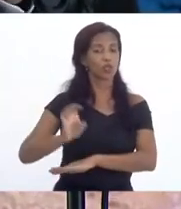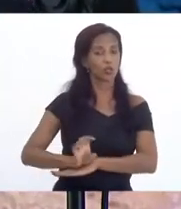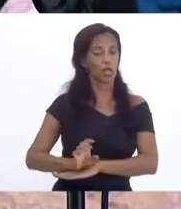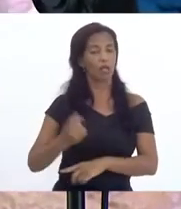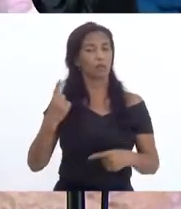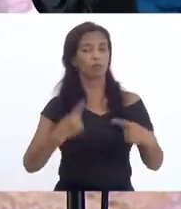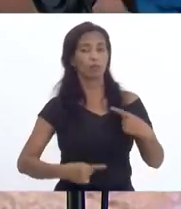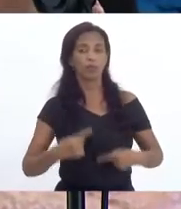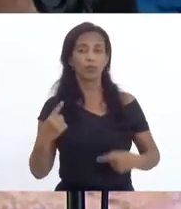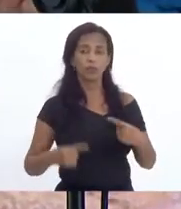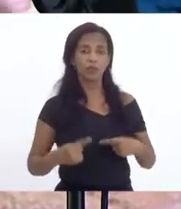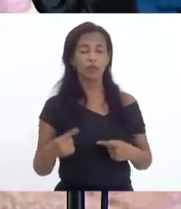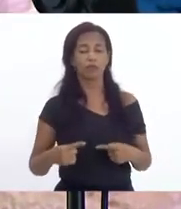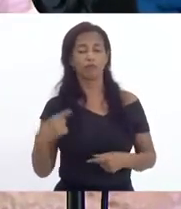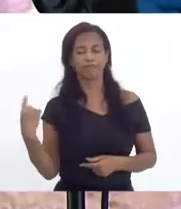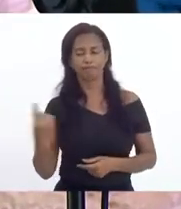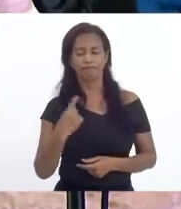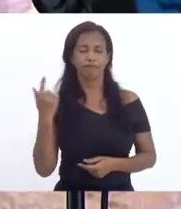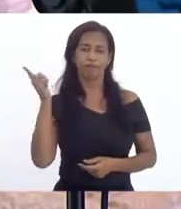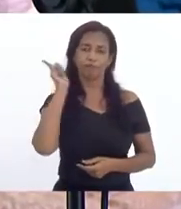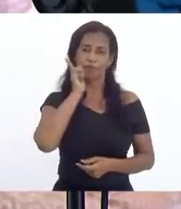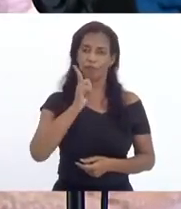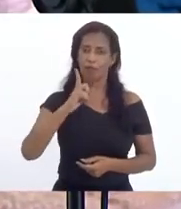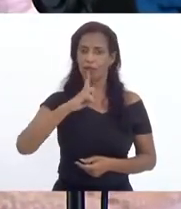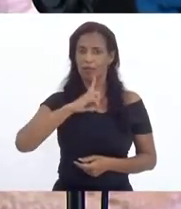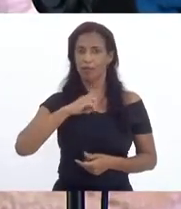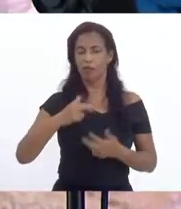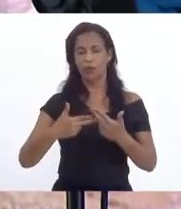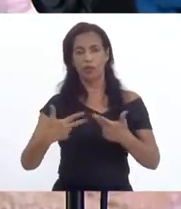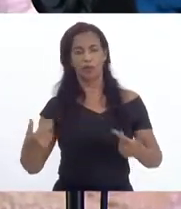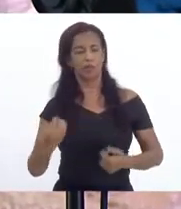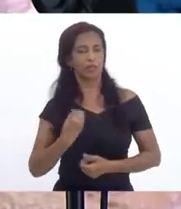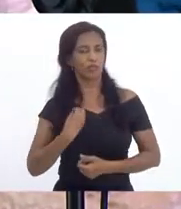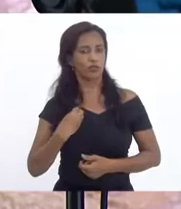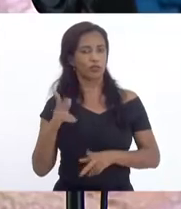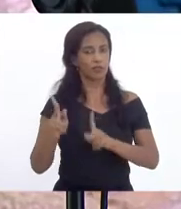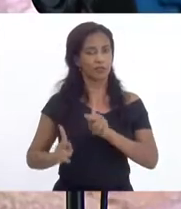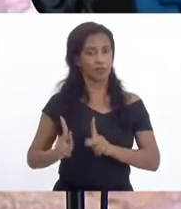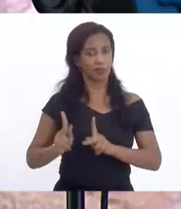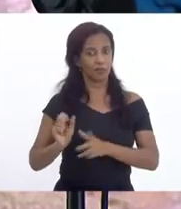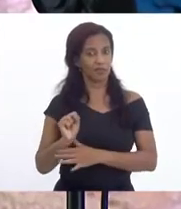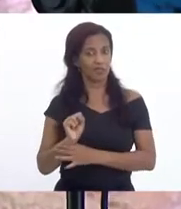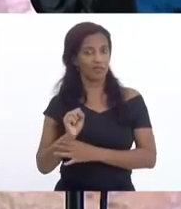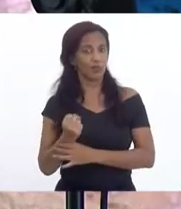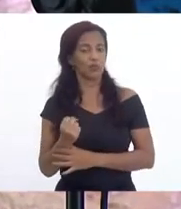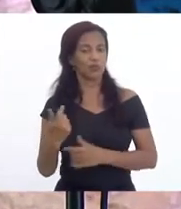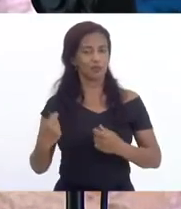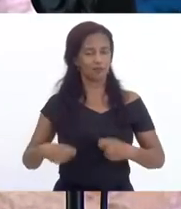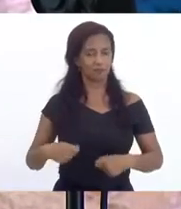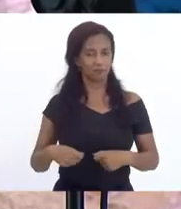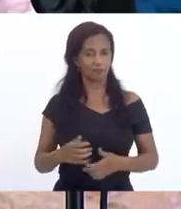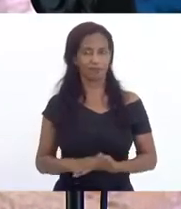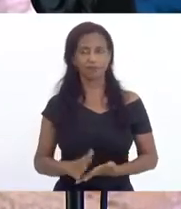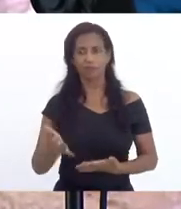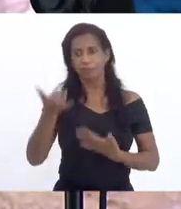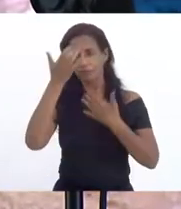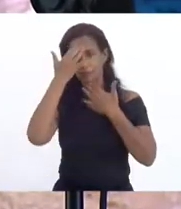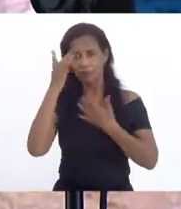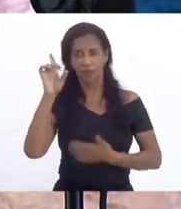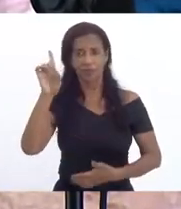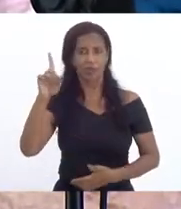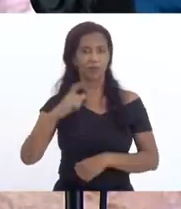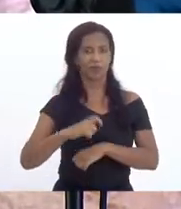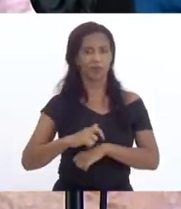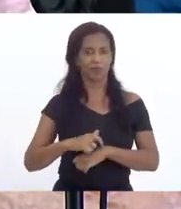e a gente vai conseguir ter qualidade de vida e a população ter a segurança que precisa. Eu quero agradecer a Deus por